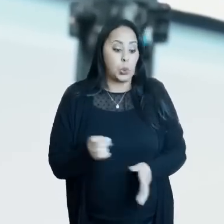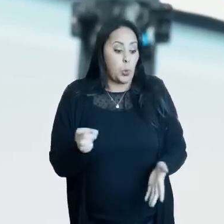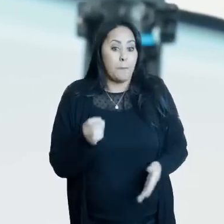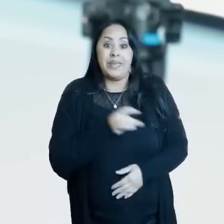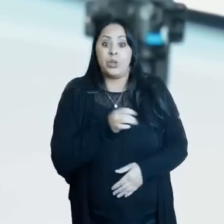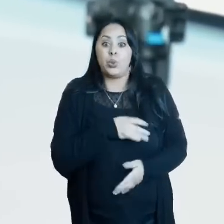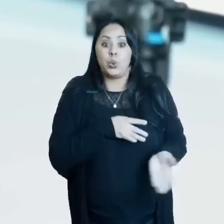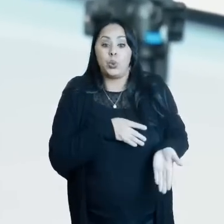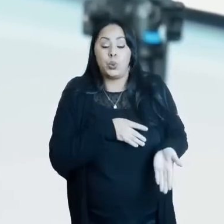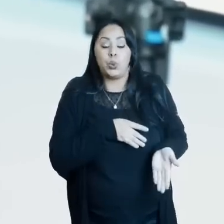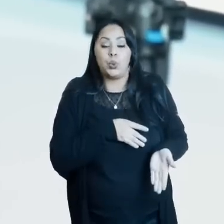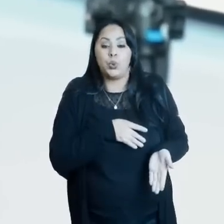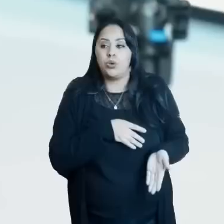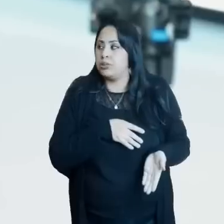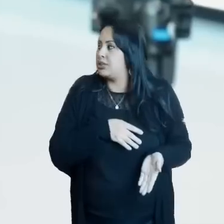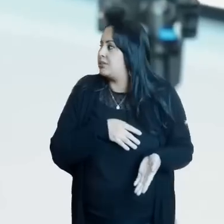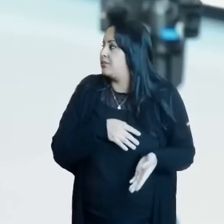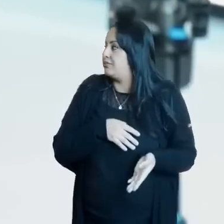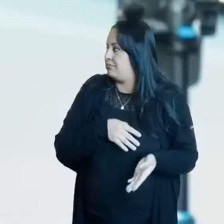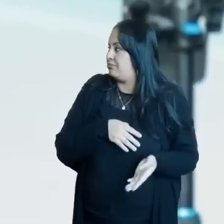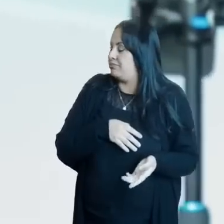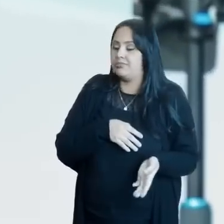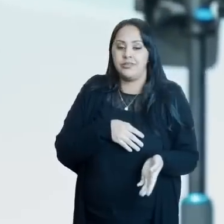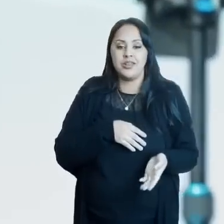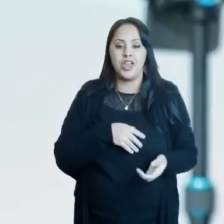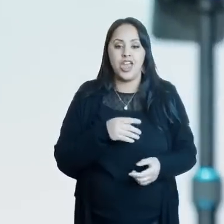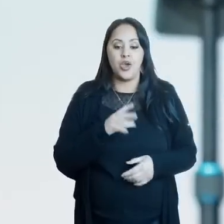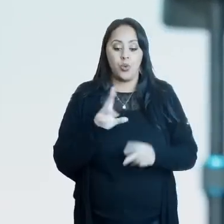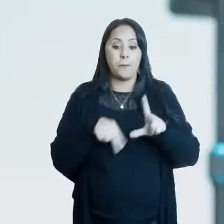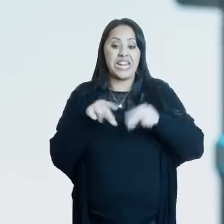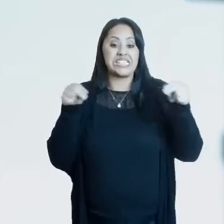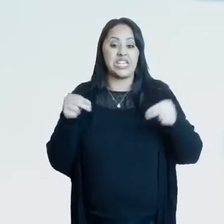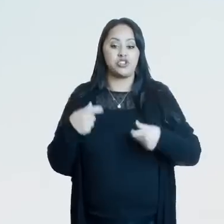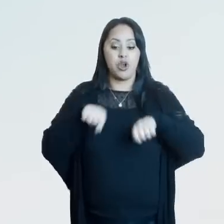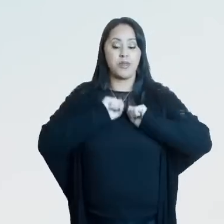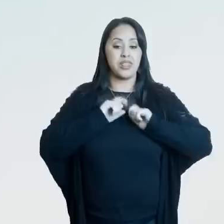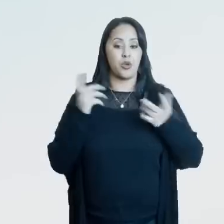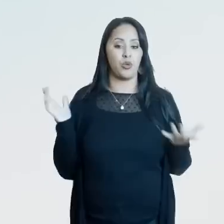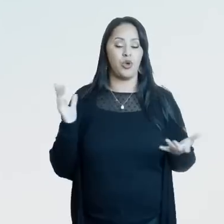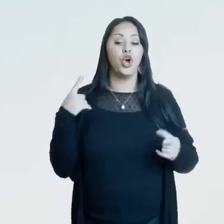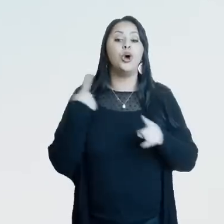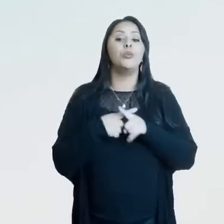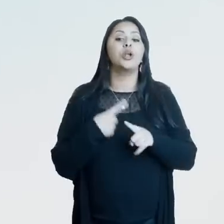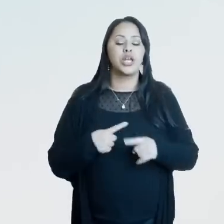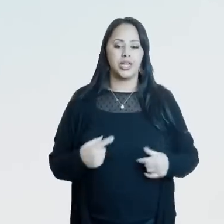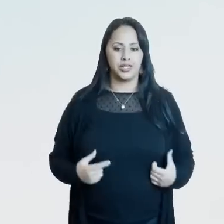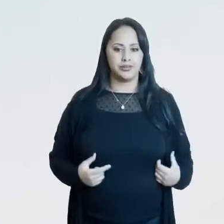medo, porque... Tem que ir mais pra trás? Só falar. Eu ganhei o tênis aqui, eu tô até com medo. Por quê?